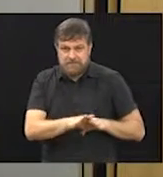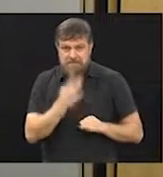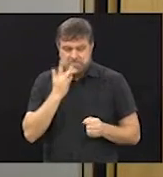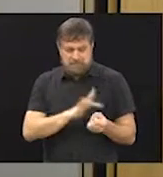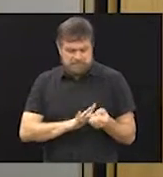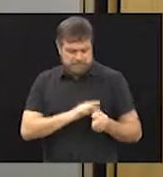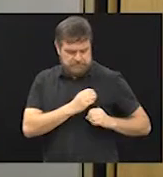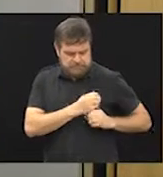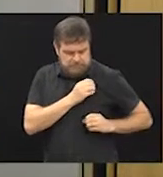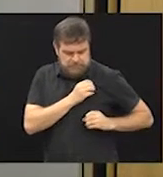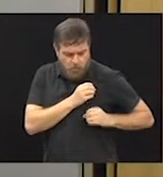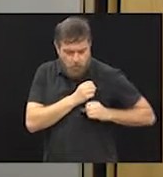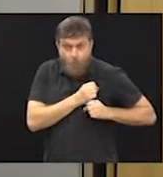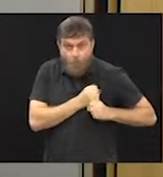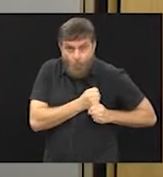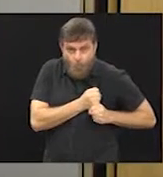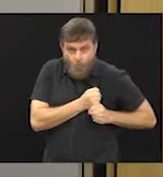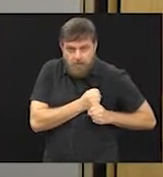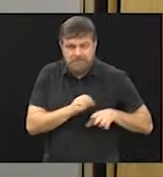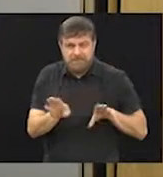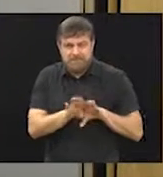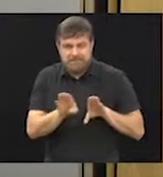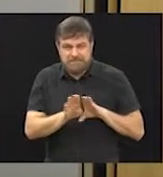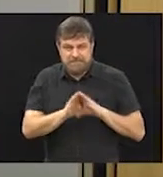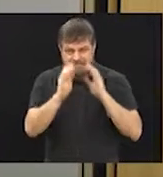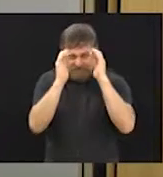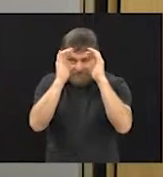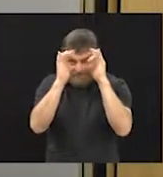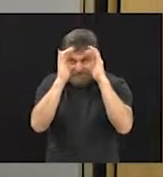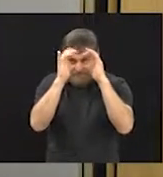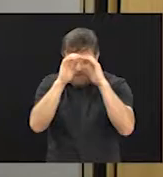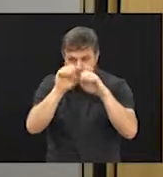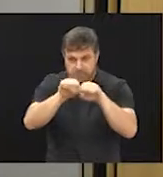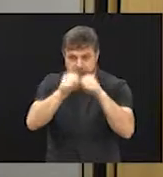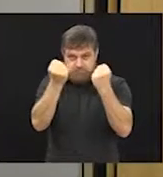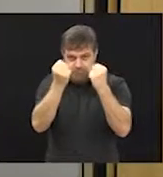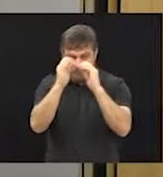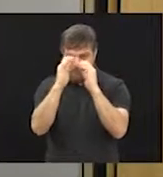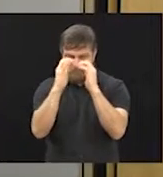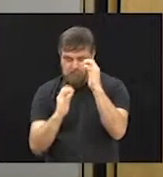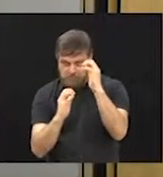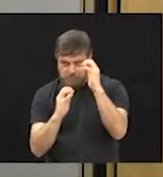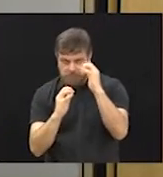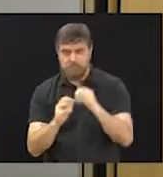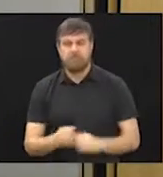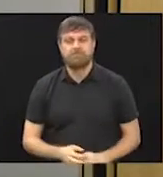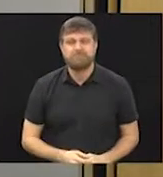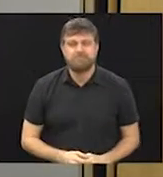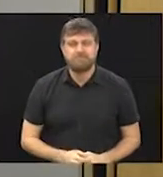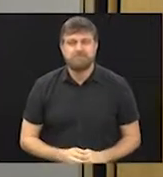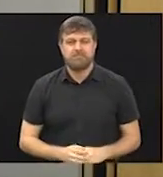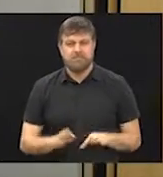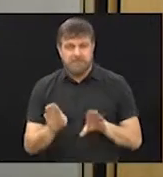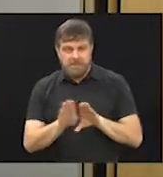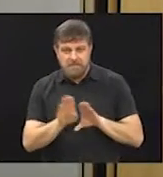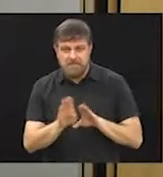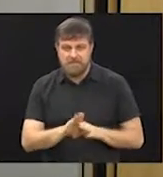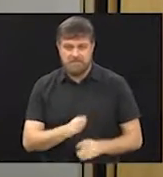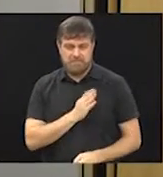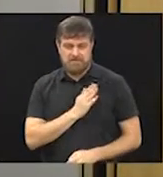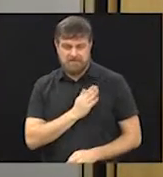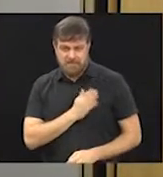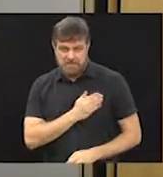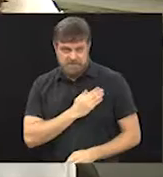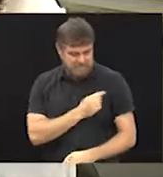das artérias coronárias, os acidentes vasculares cerebrais, que podem ser isquêmicos ou hemorrágicos, e as doenças